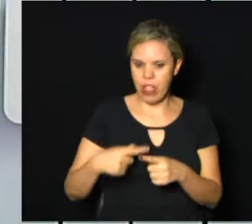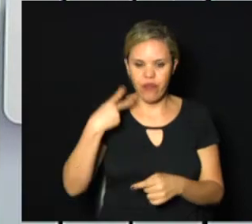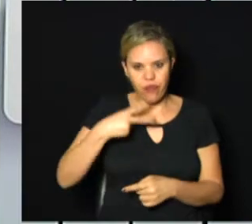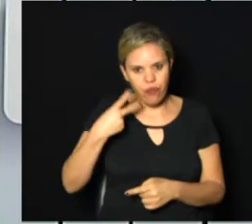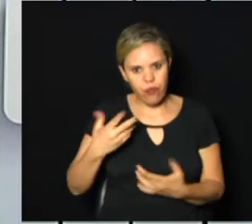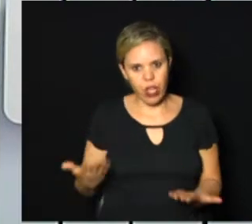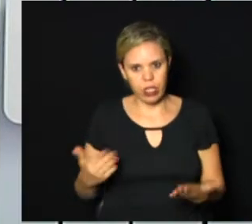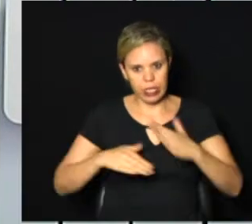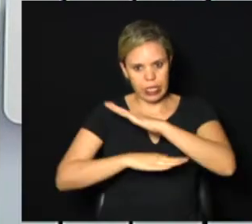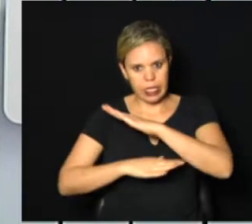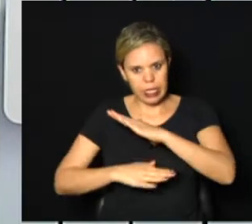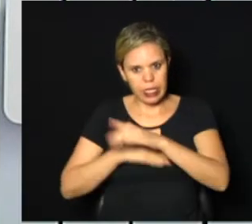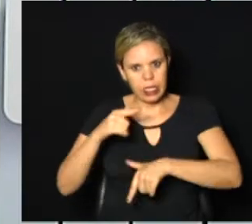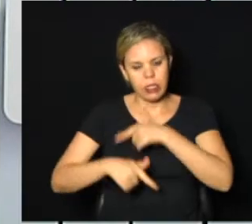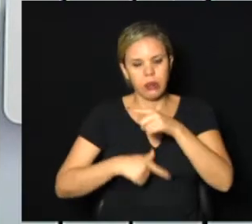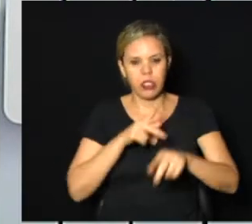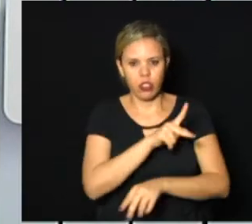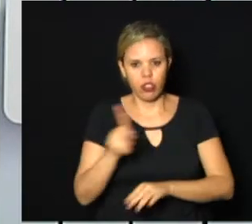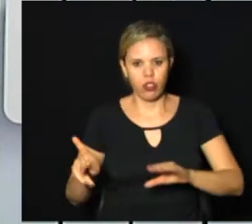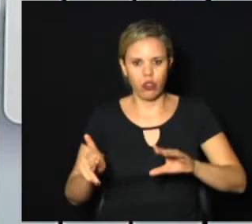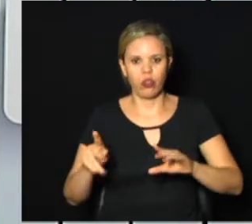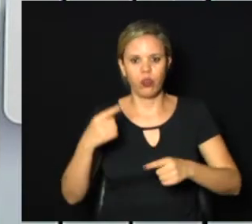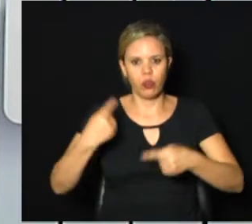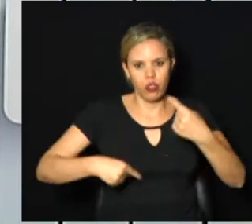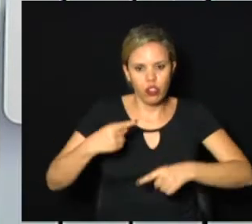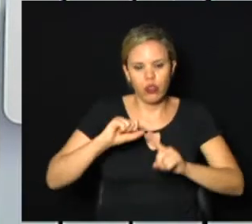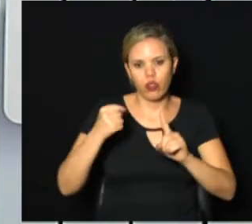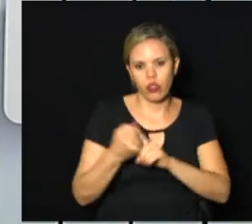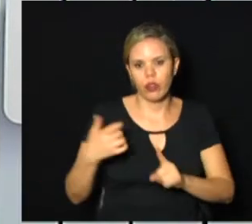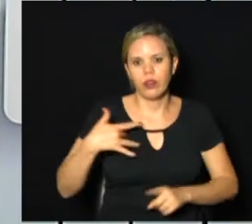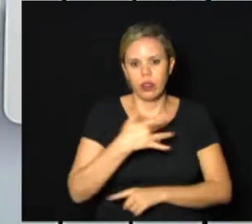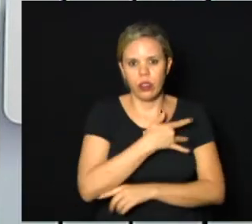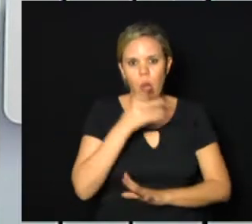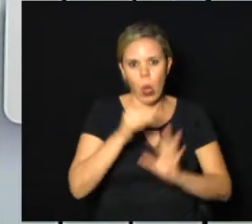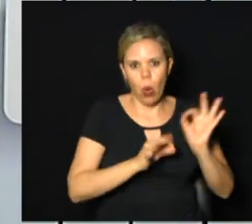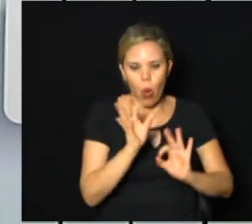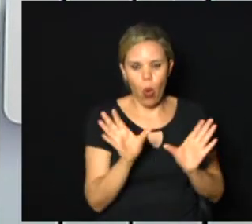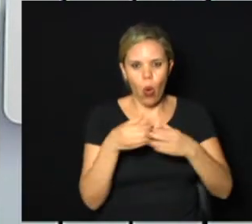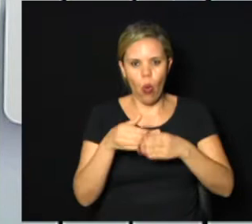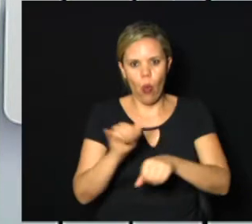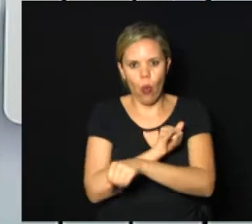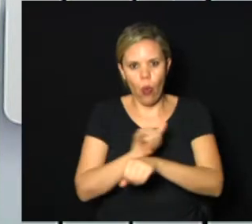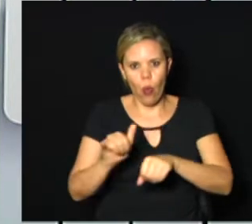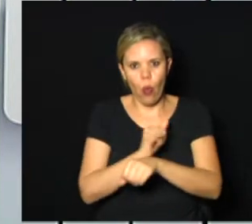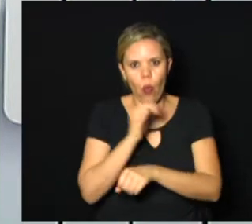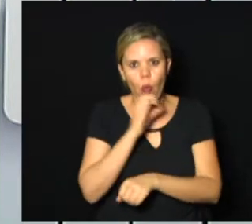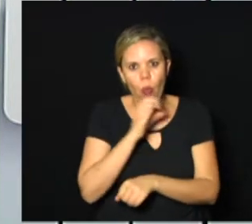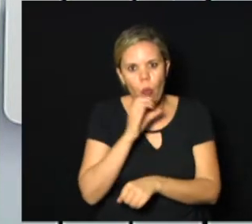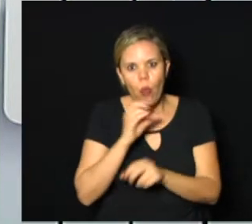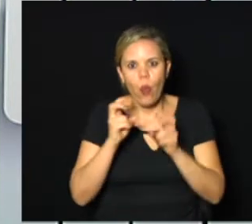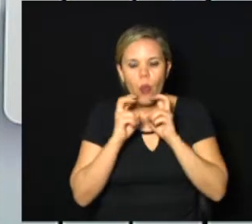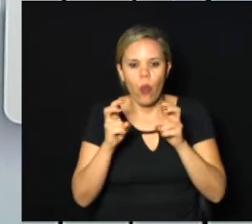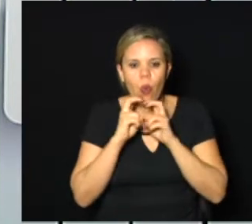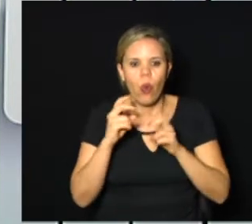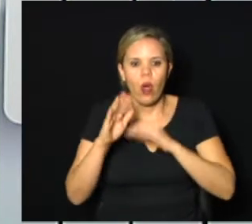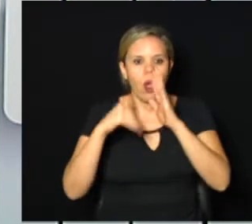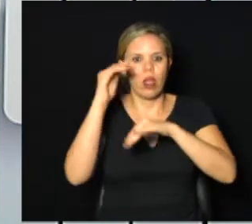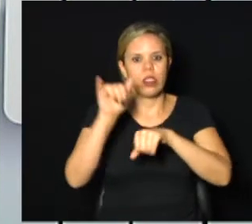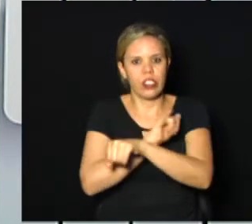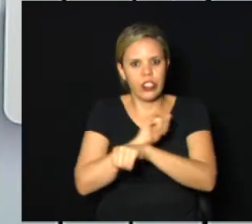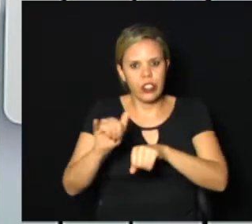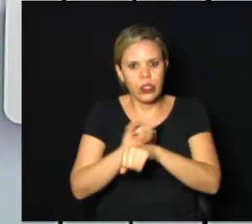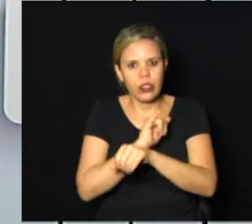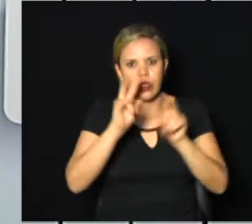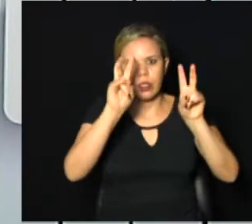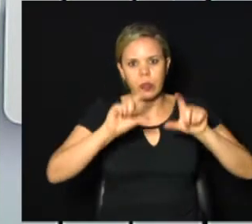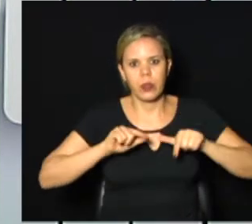Presidente da Comissão de Política Social e Saúde, da Comissão de Planejamento Estratégico de Emergência para desenvolver estratégias